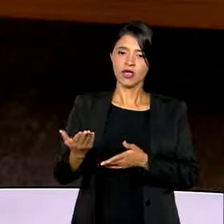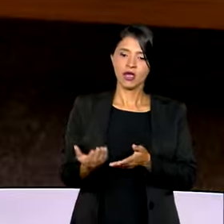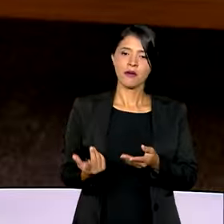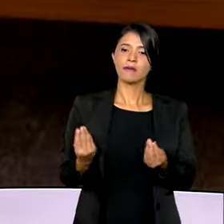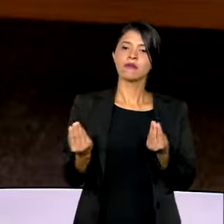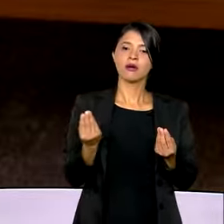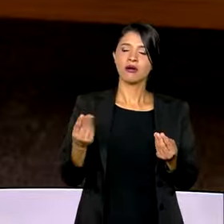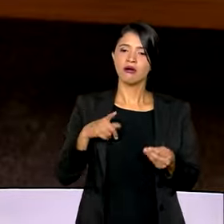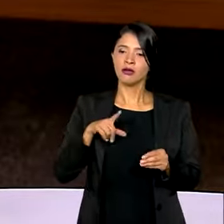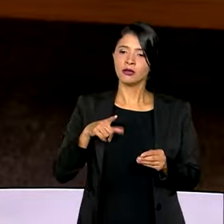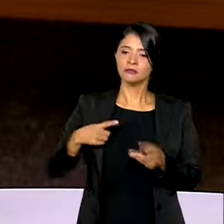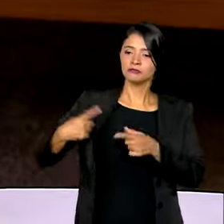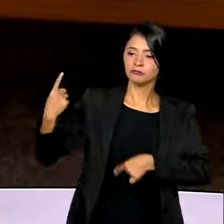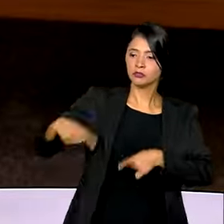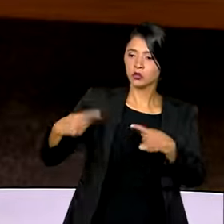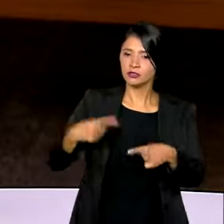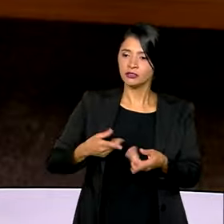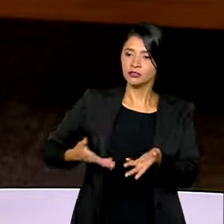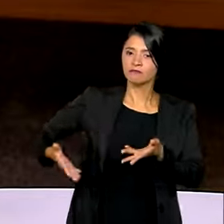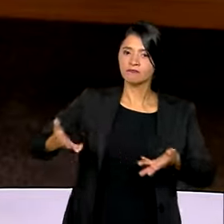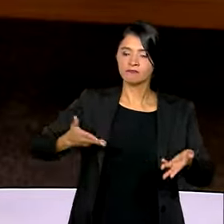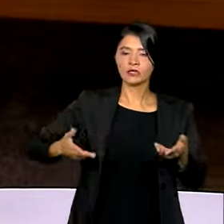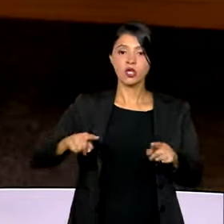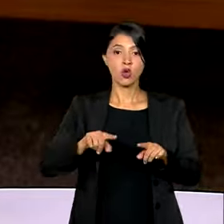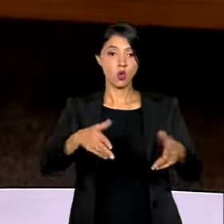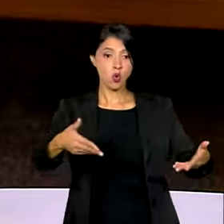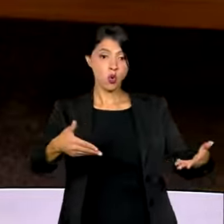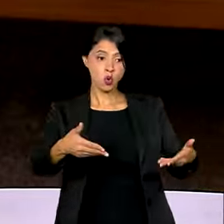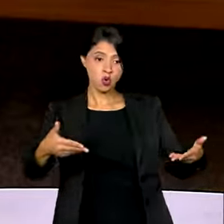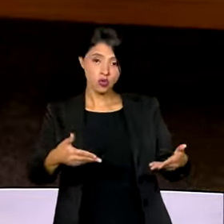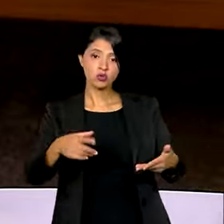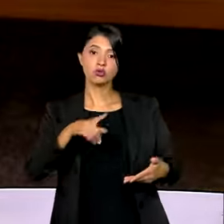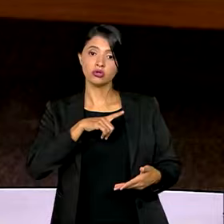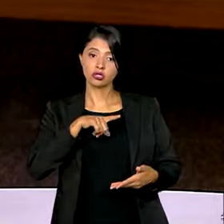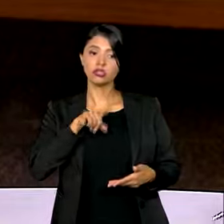aglutinar essas políticas públicas que hoje estão